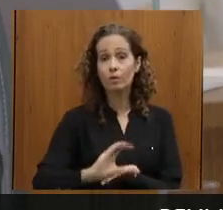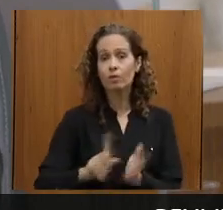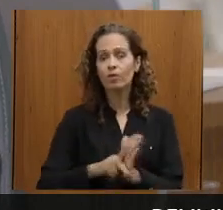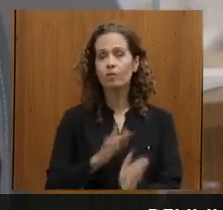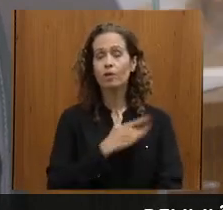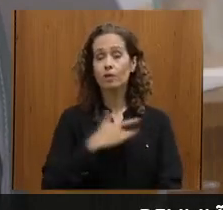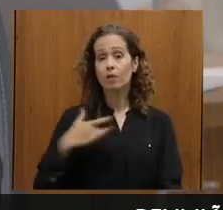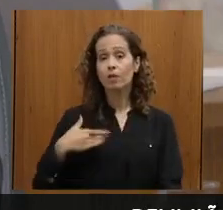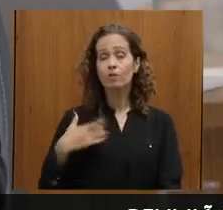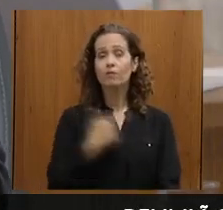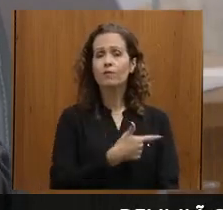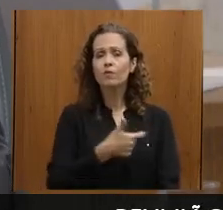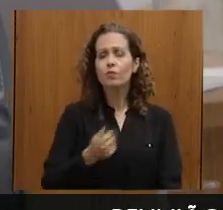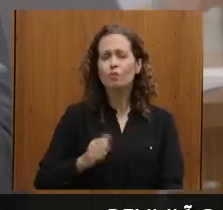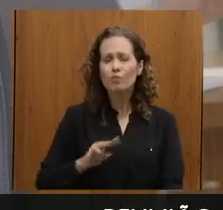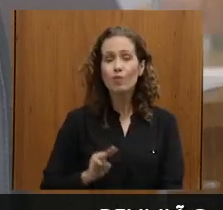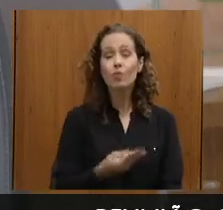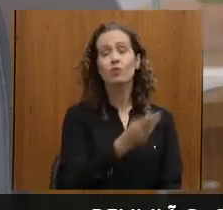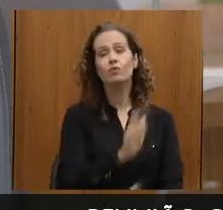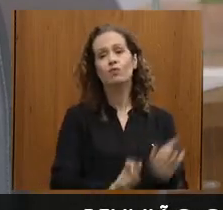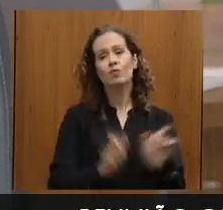21 milhões de cidadãos de Minas Gerais.